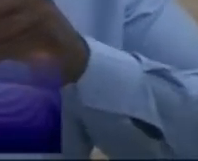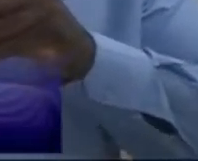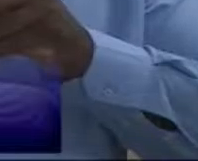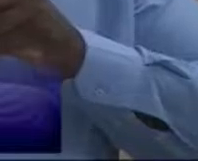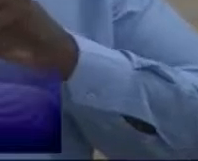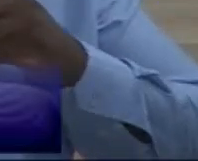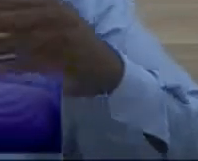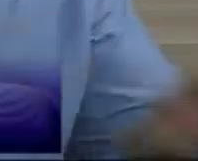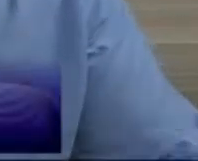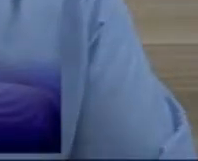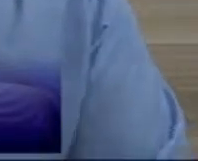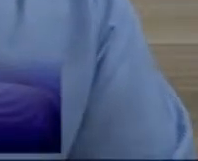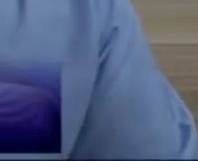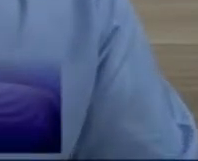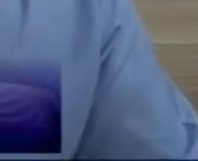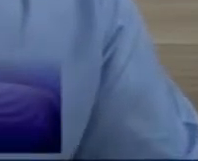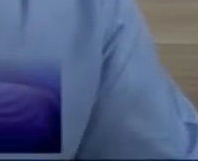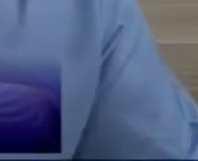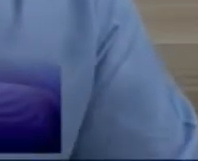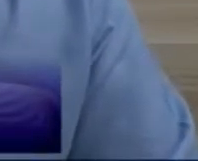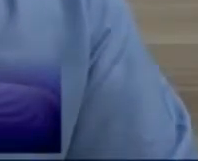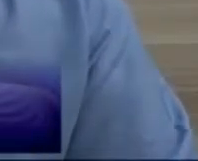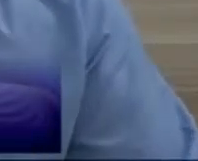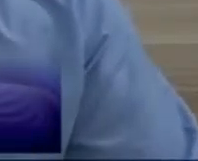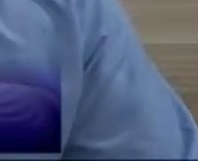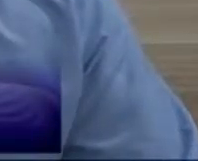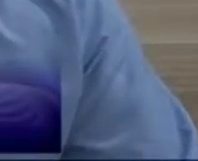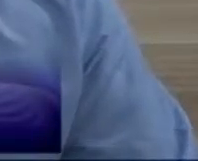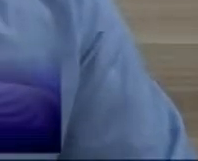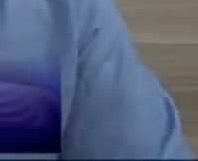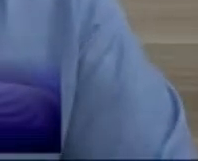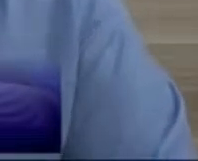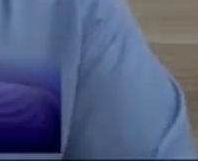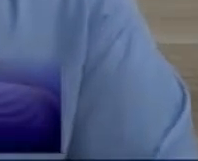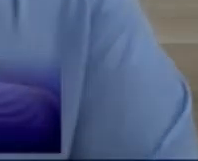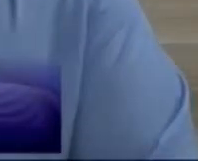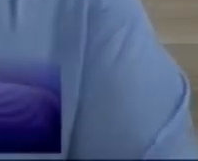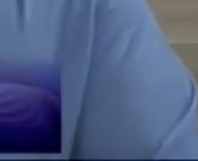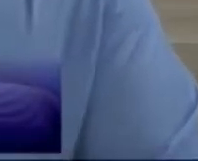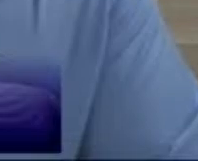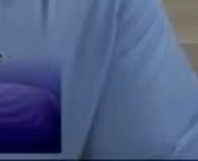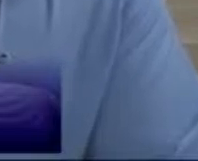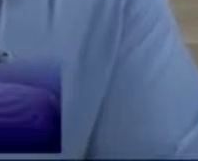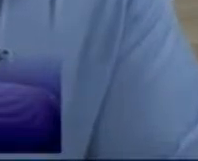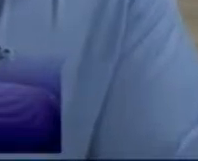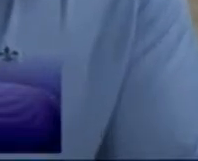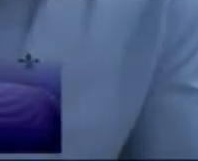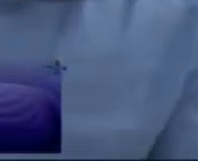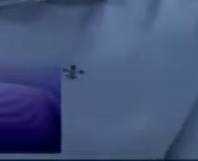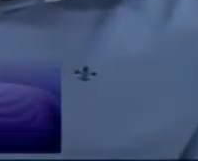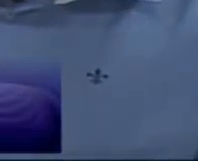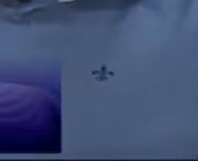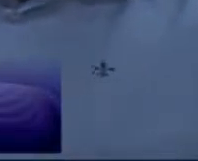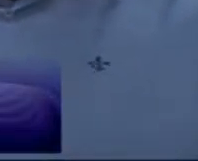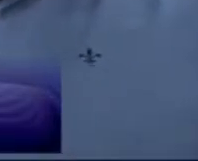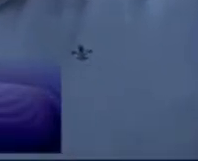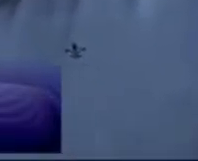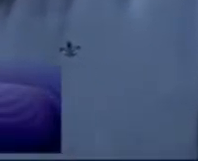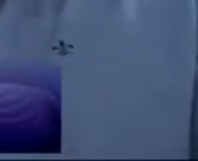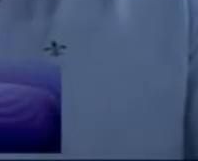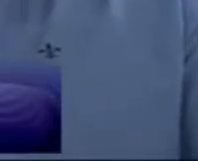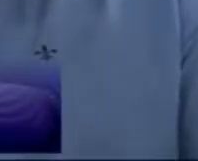da maneira que deveria, como realmente gostaria. Então, esse projeto, ele não visa